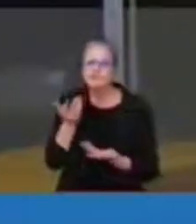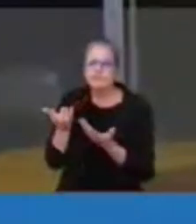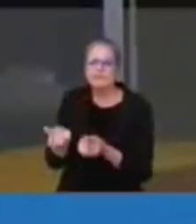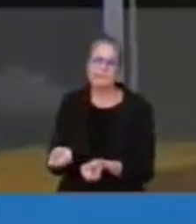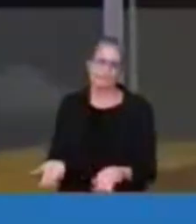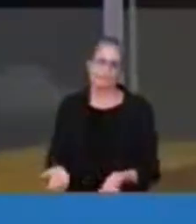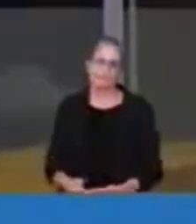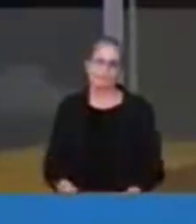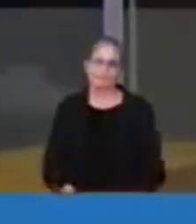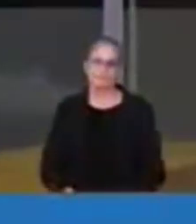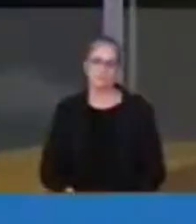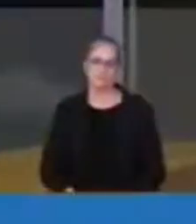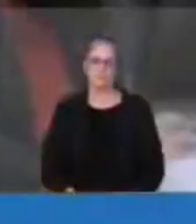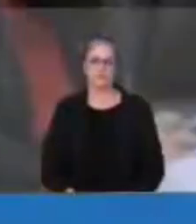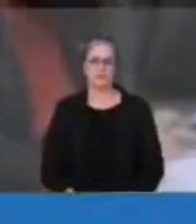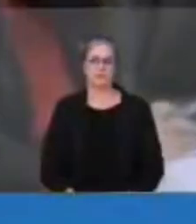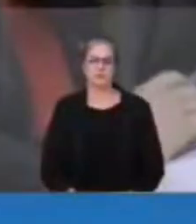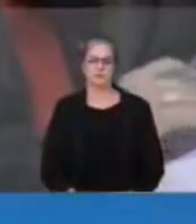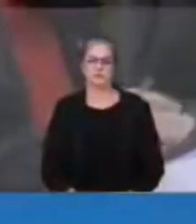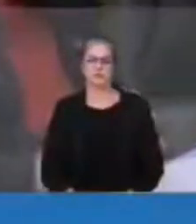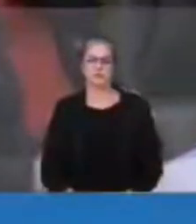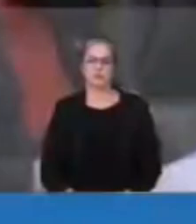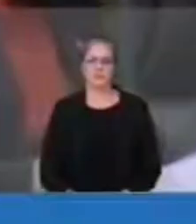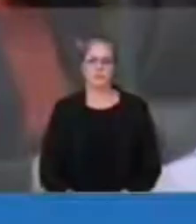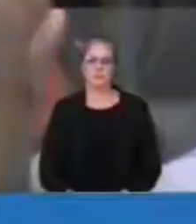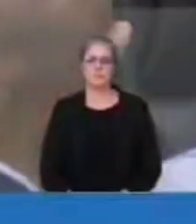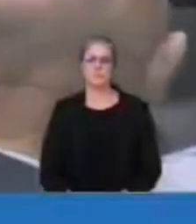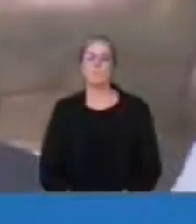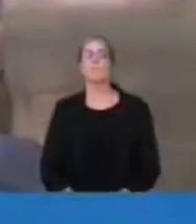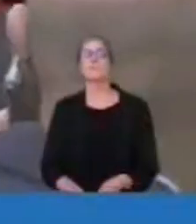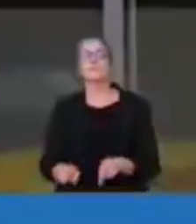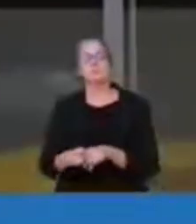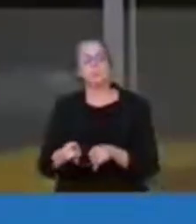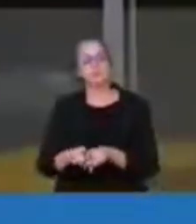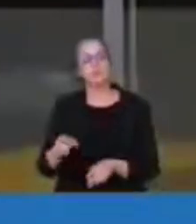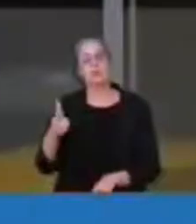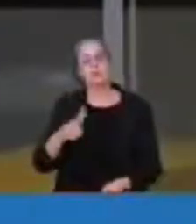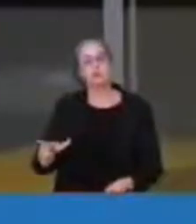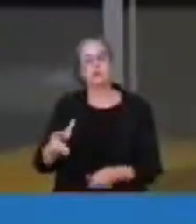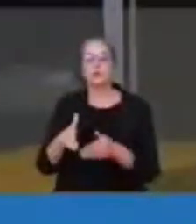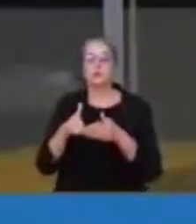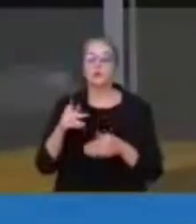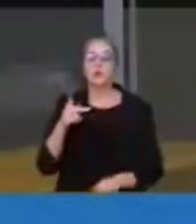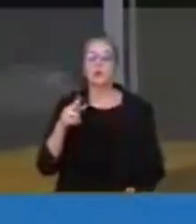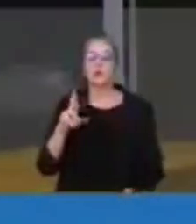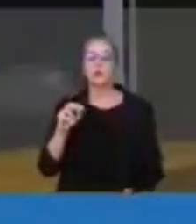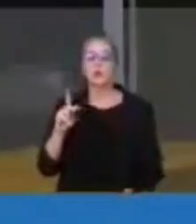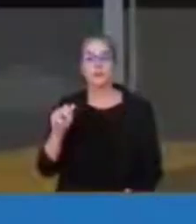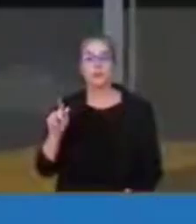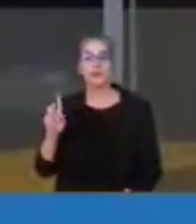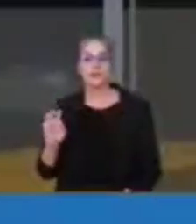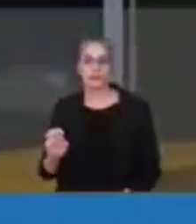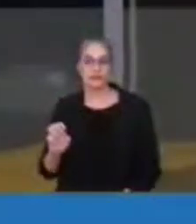concluir, volto a pedir que o Propag seja apreciado. Mas o